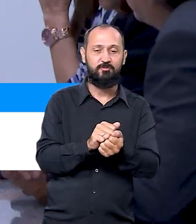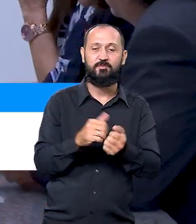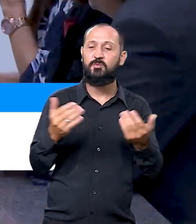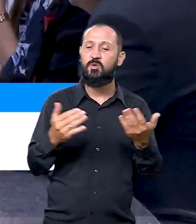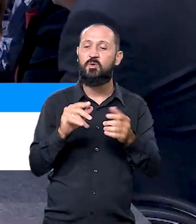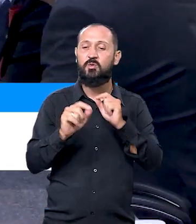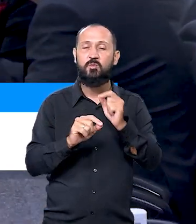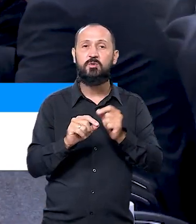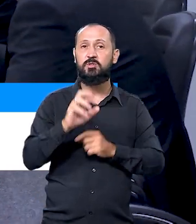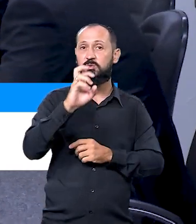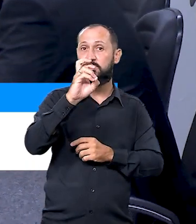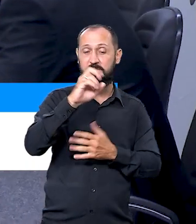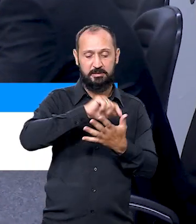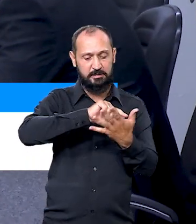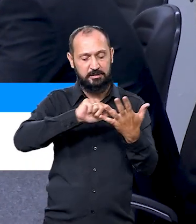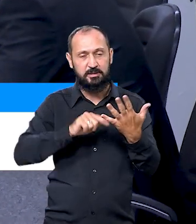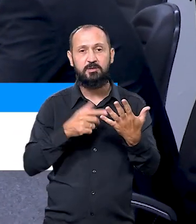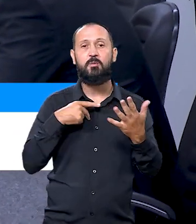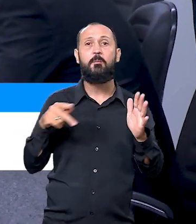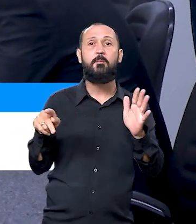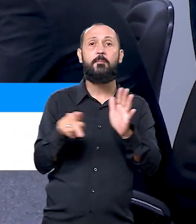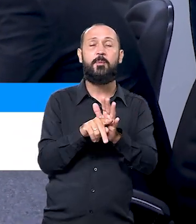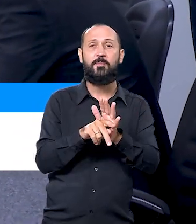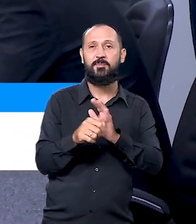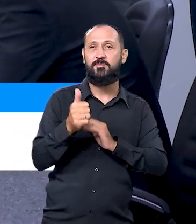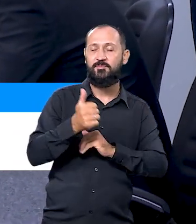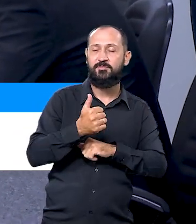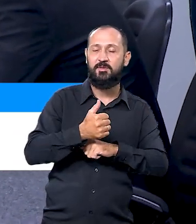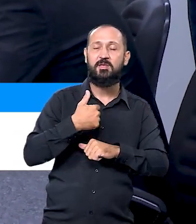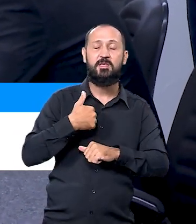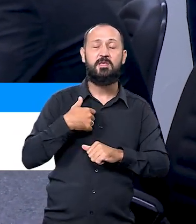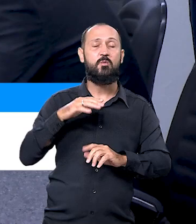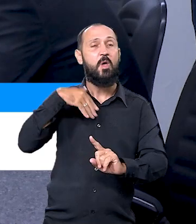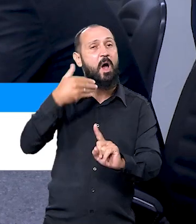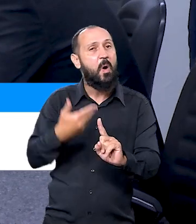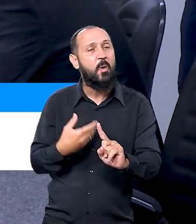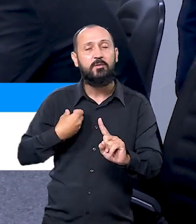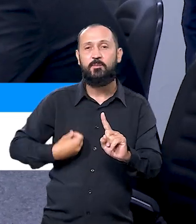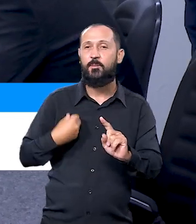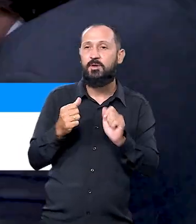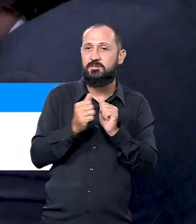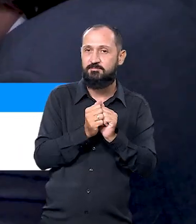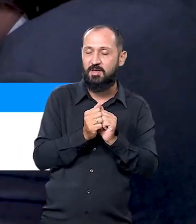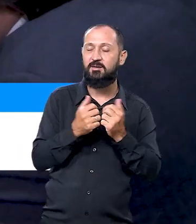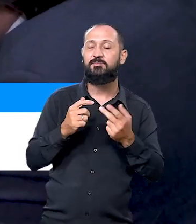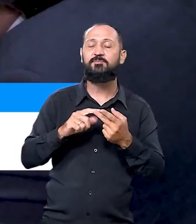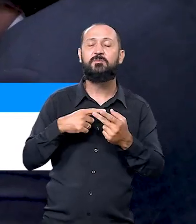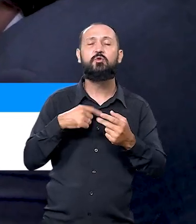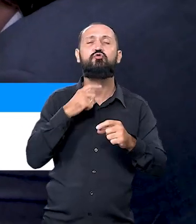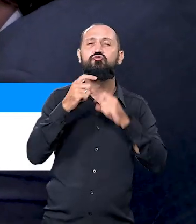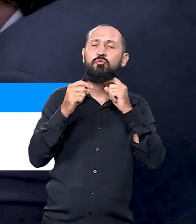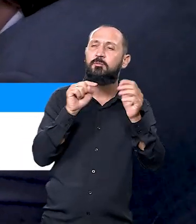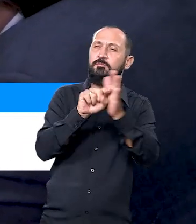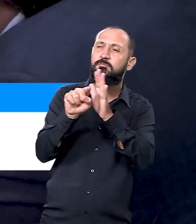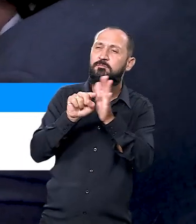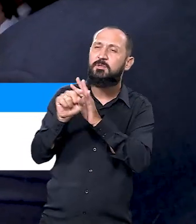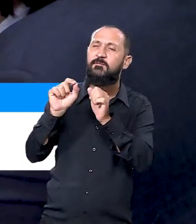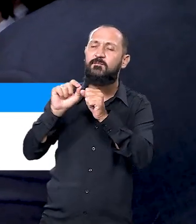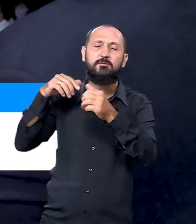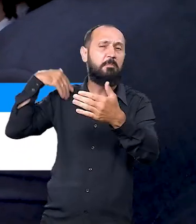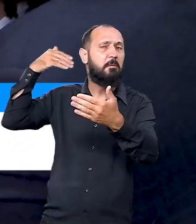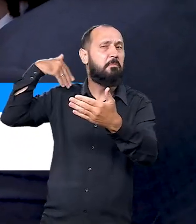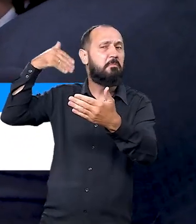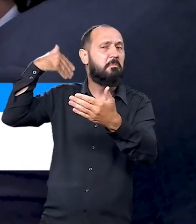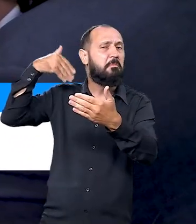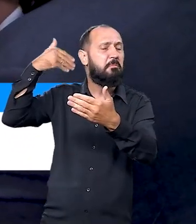aqui conosco e hoje os cinco membros titulares dessa comissão que eu tenho a honra de presidir tivemos tiramos aqui várias dúvidas ele